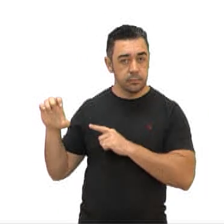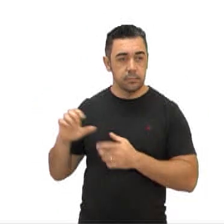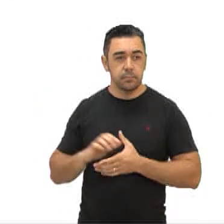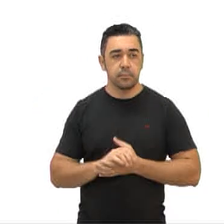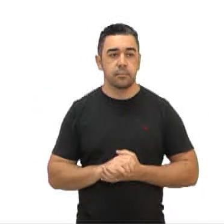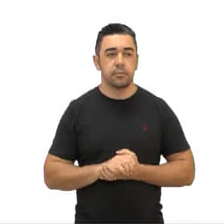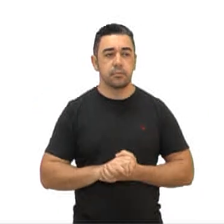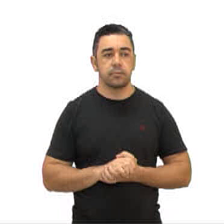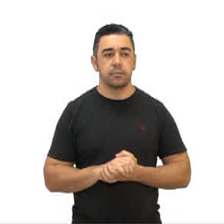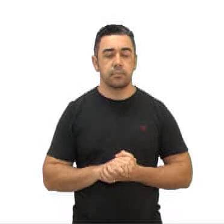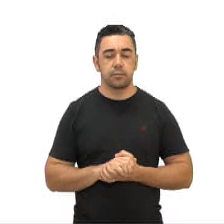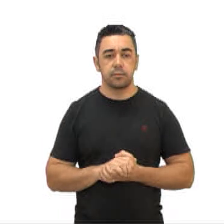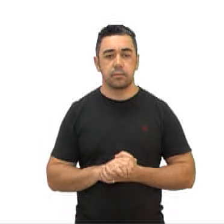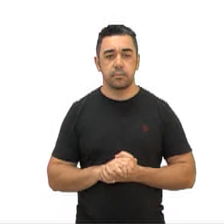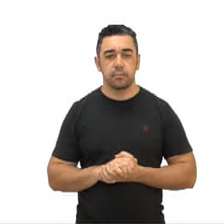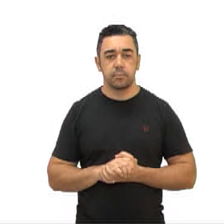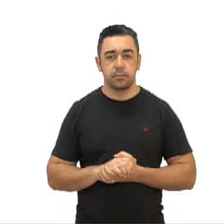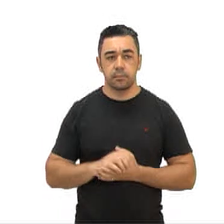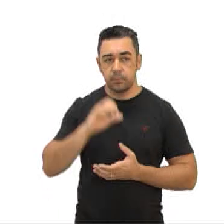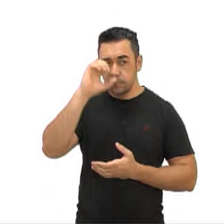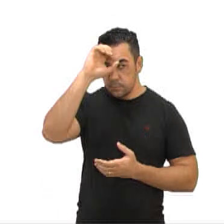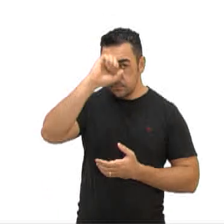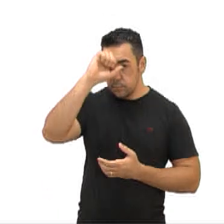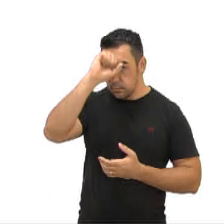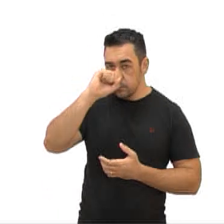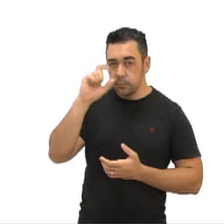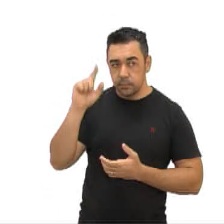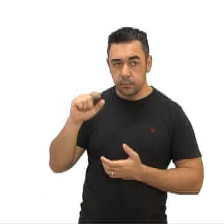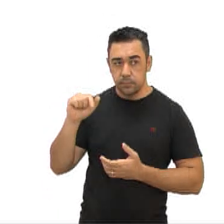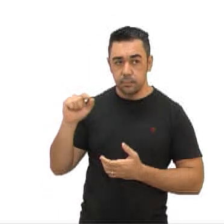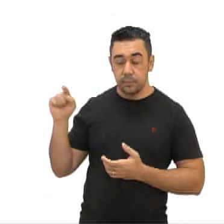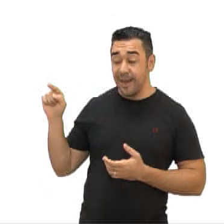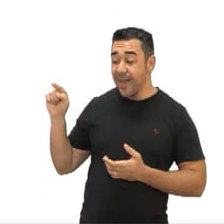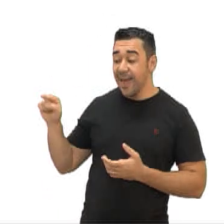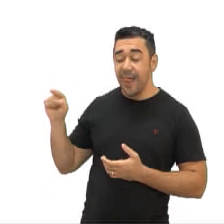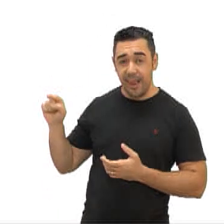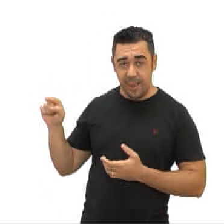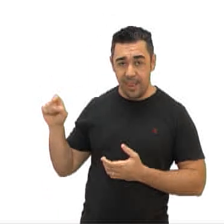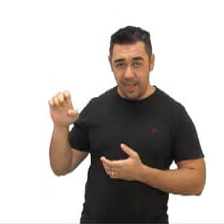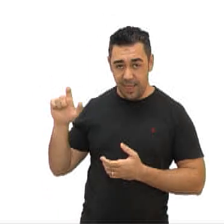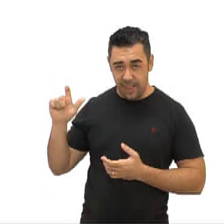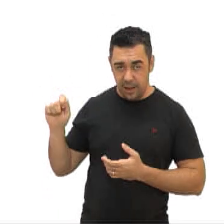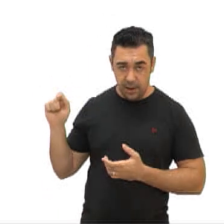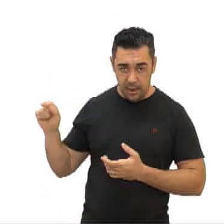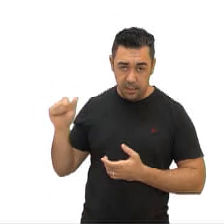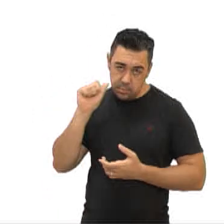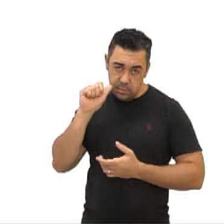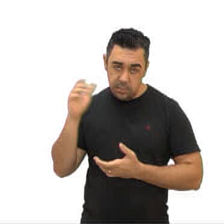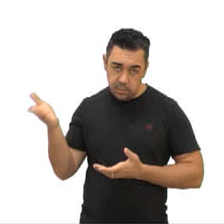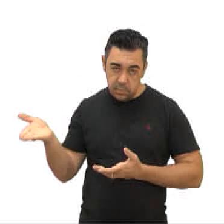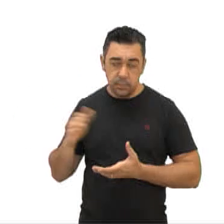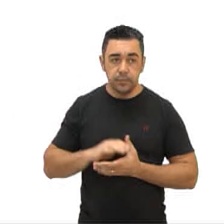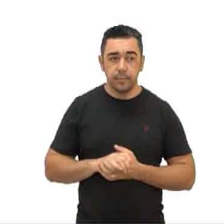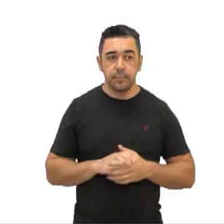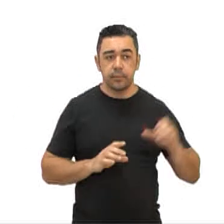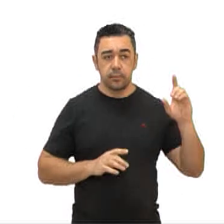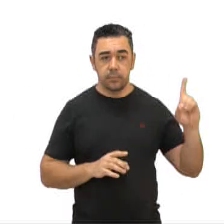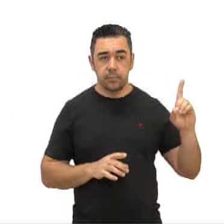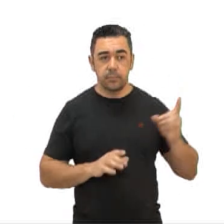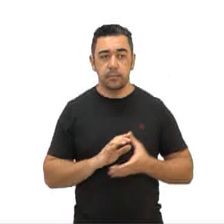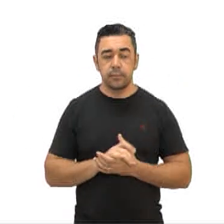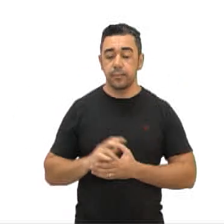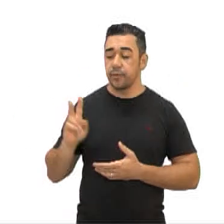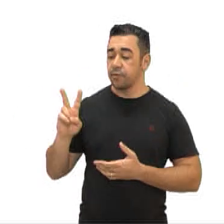algo nuevo. Então, aprender aí com ella, Carmen aprende. Em la D,